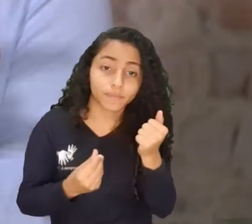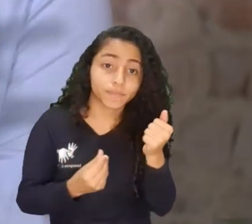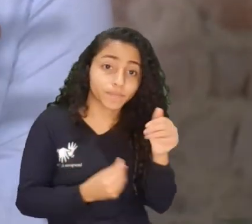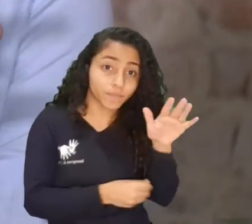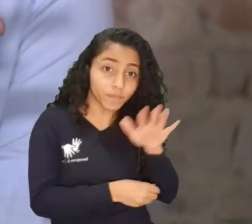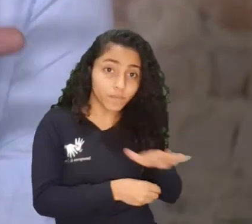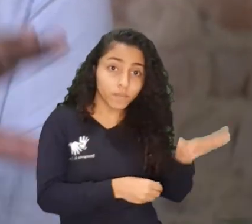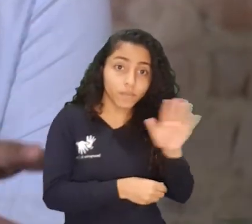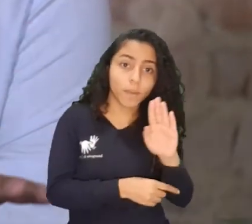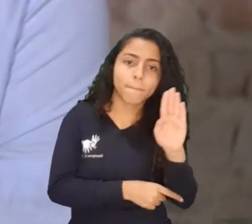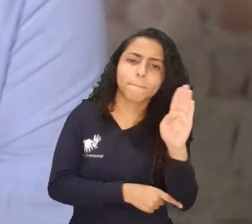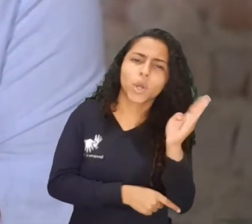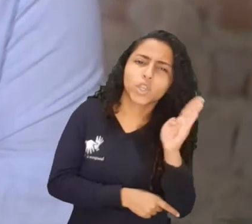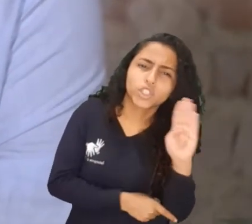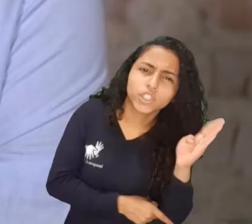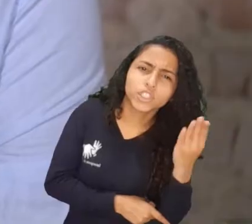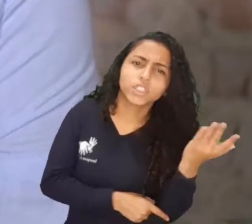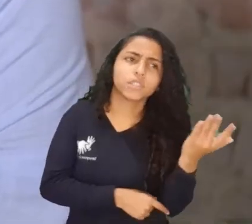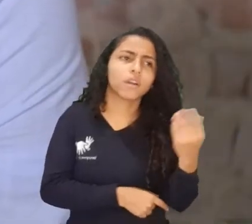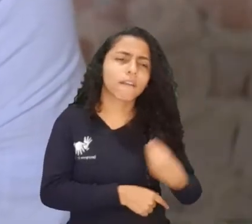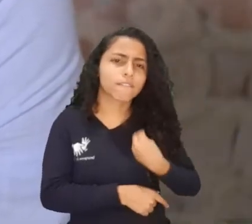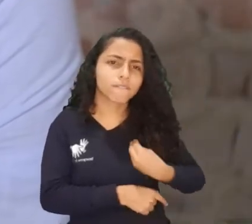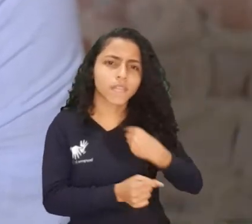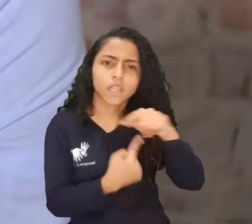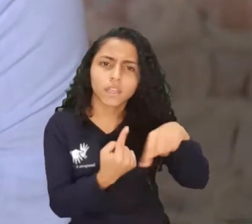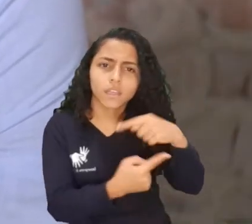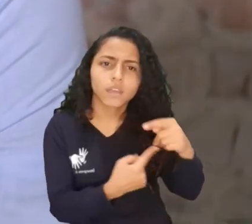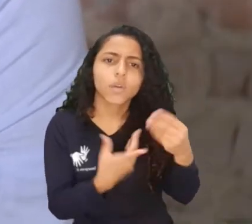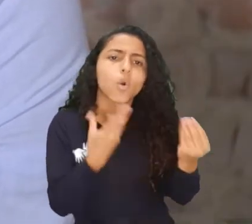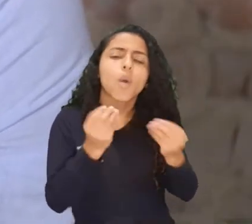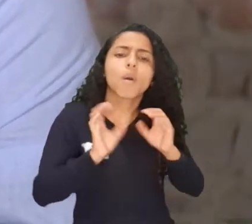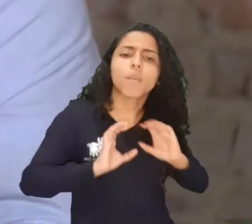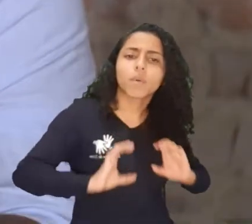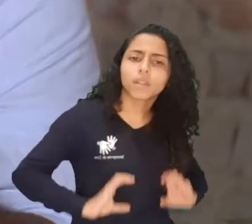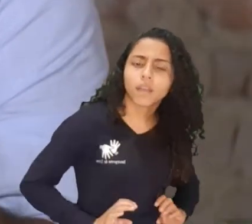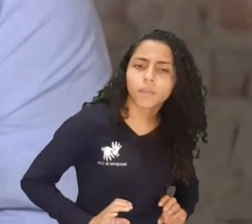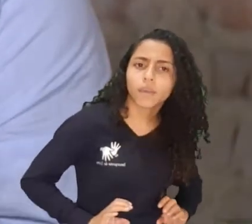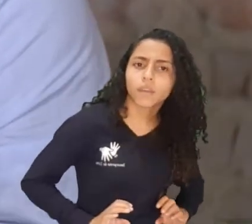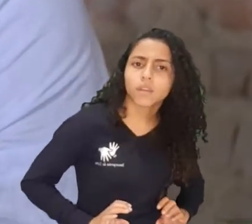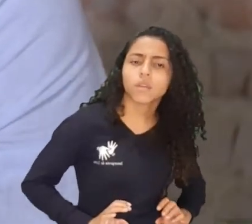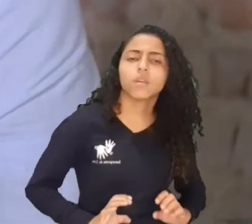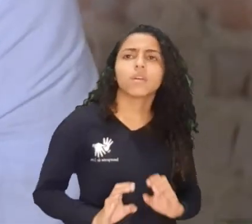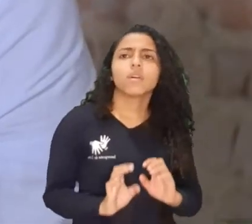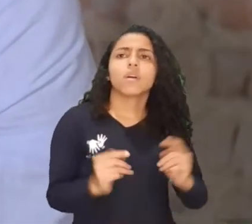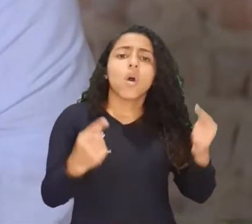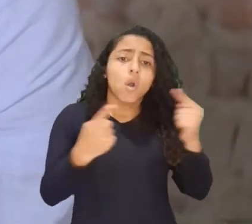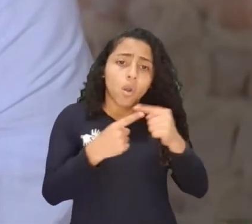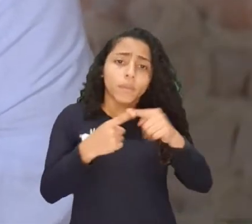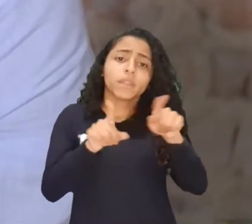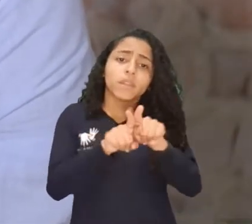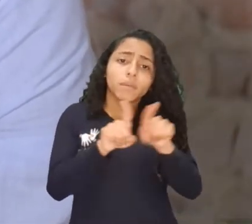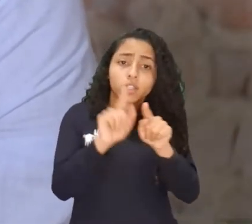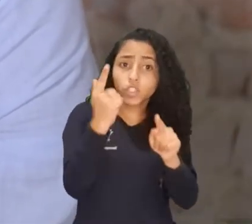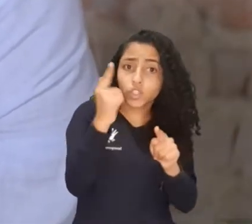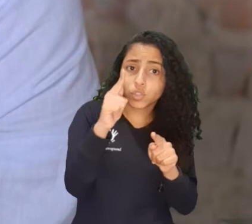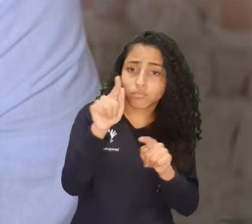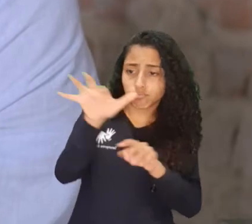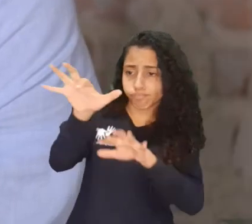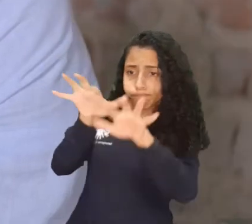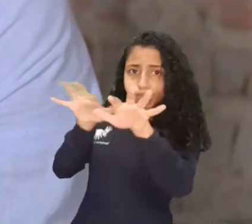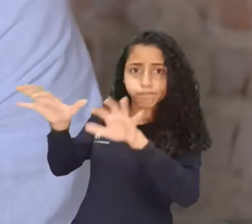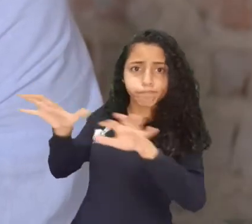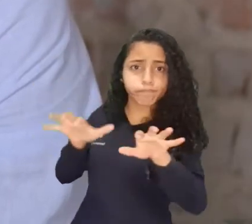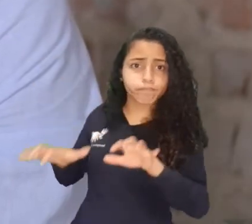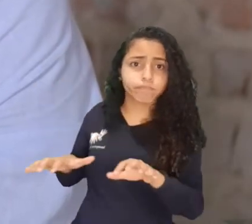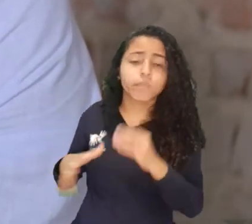dela, ao ciclo de vida, como é que ela se comporta, eu posso entender a distribuição geográfica dela. E eu posso fazer isso por meio de